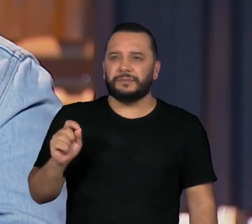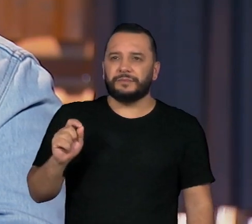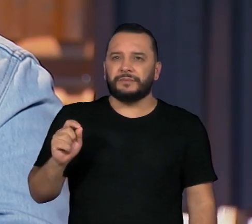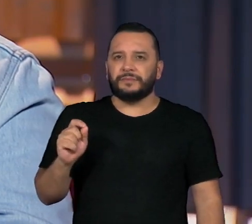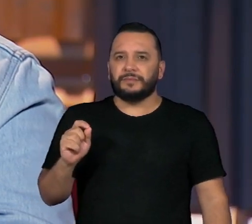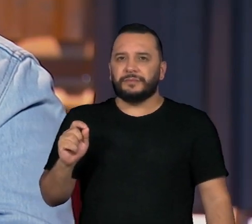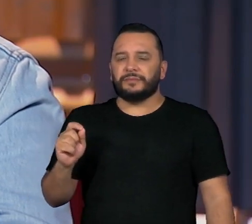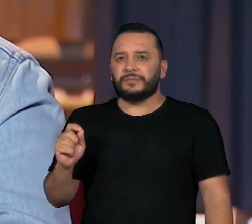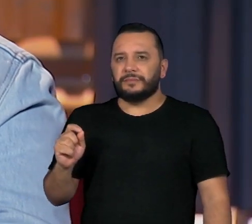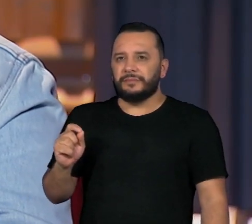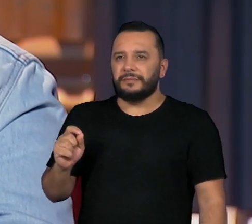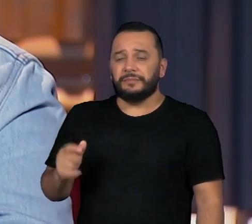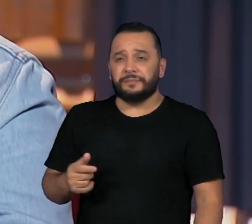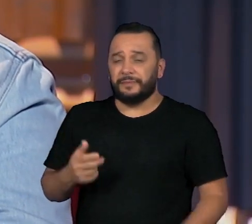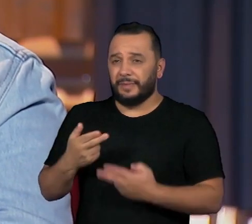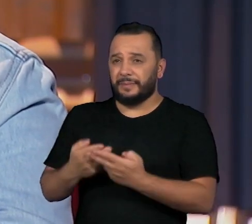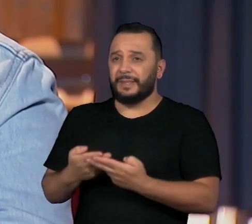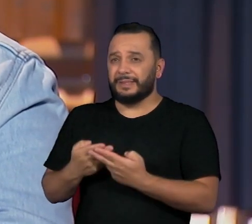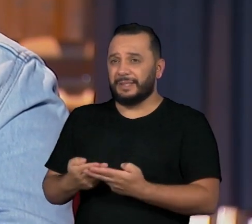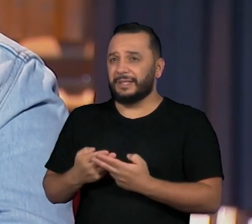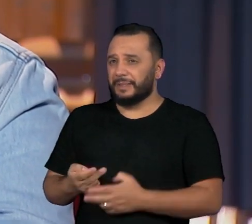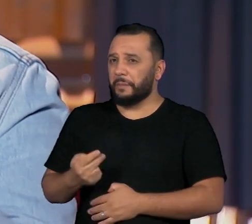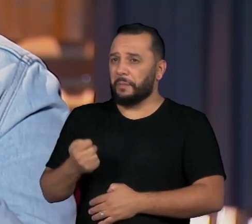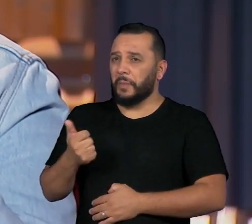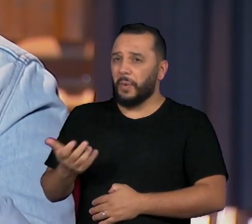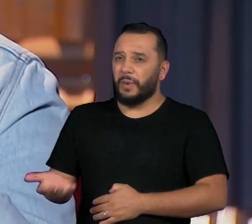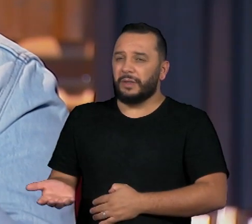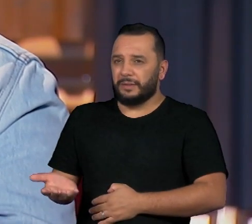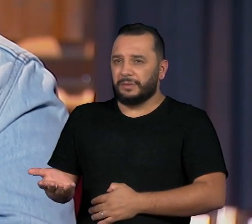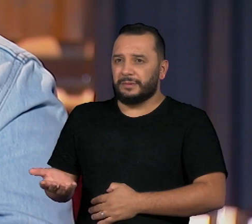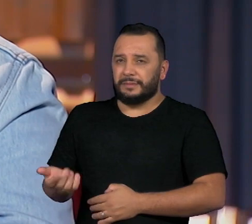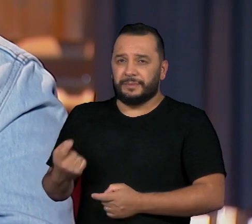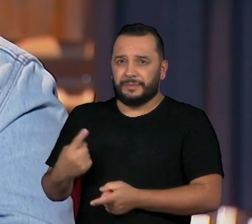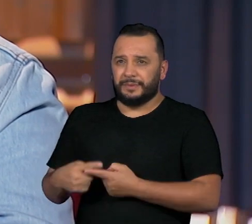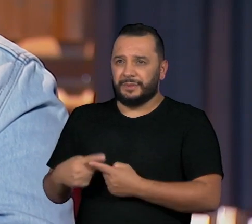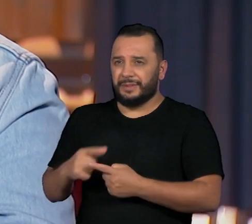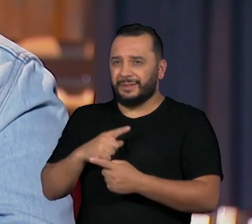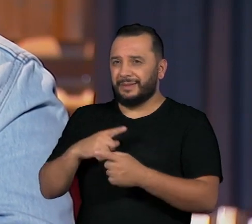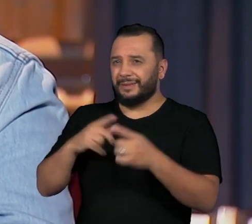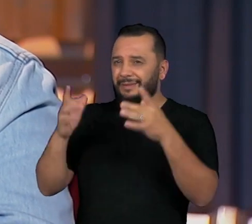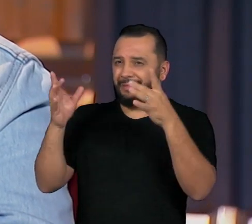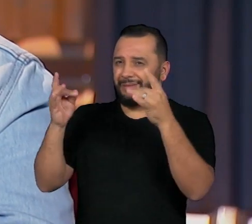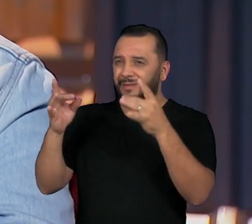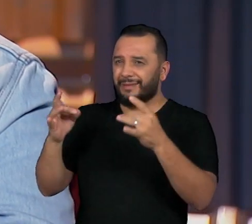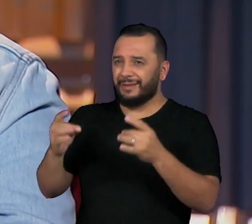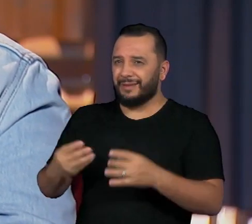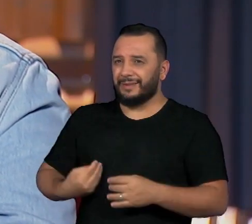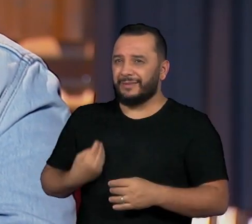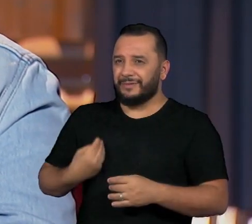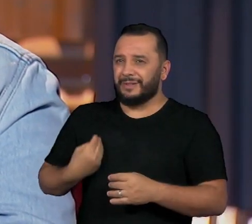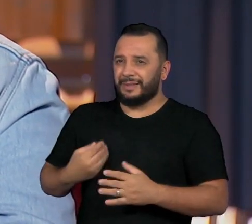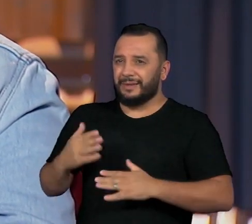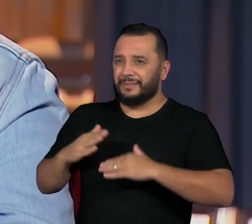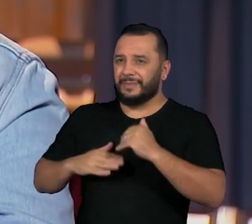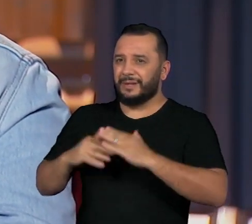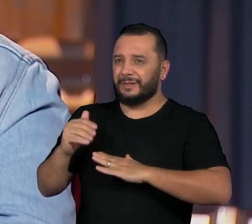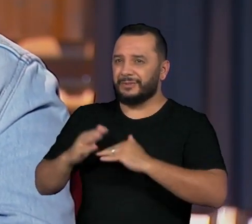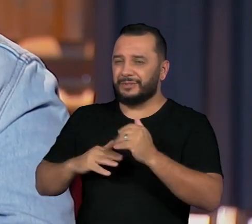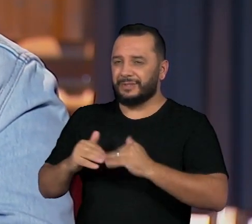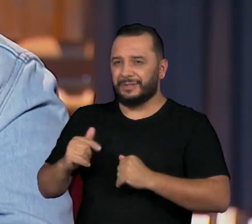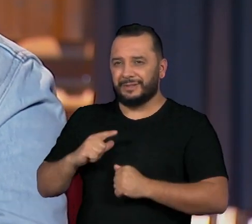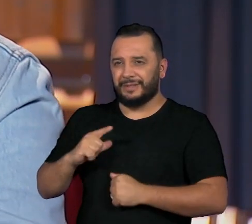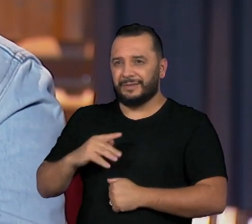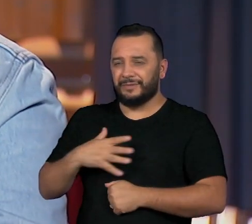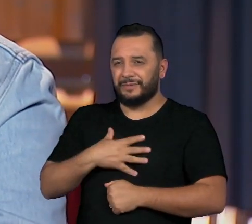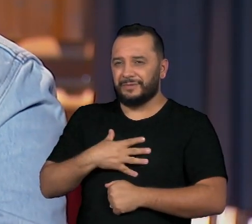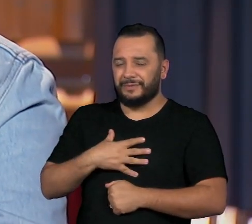com pouca paciência para lidar com os detalhes da vida prática. E a vinda de duas